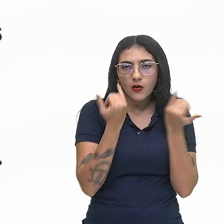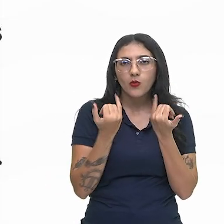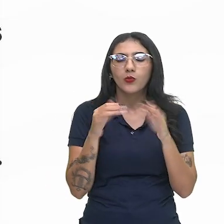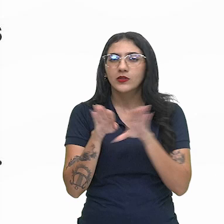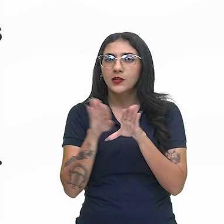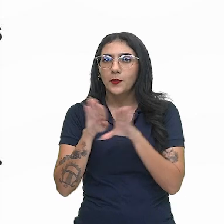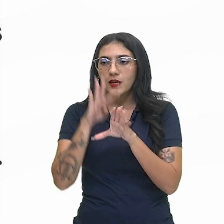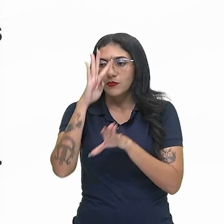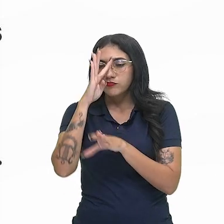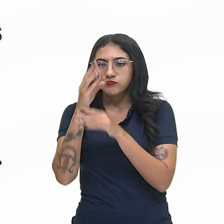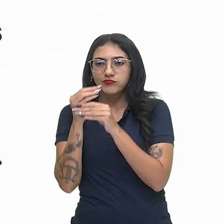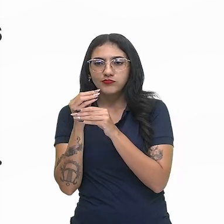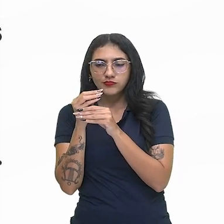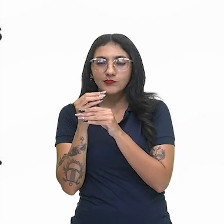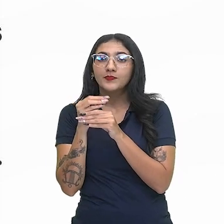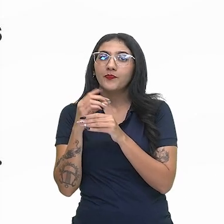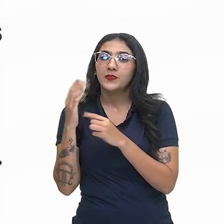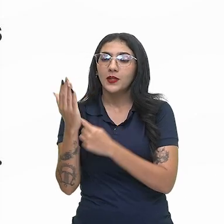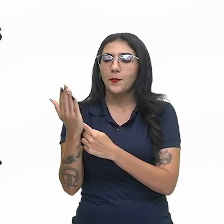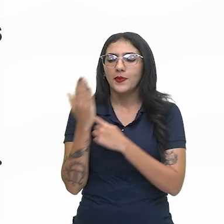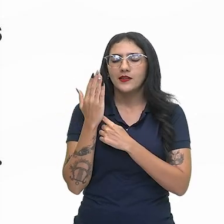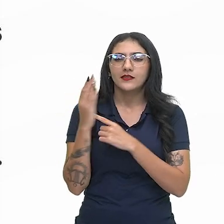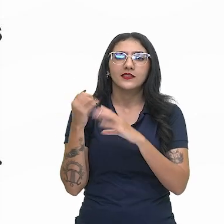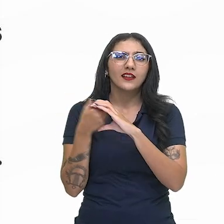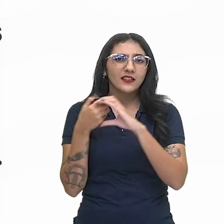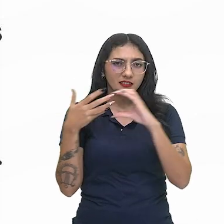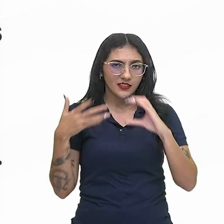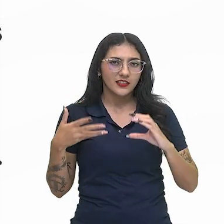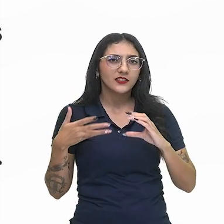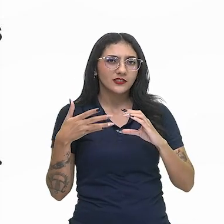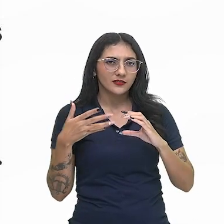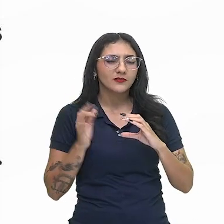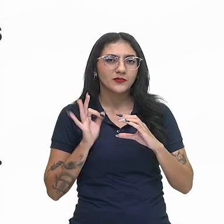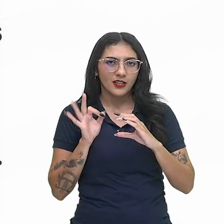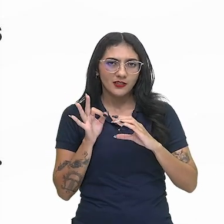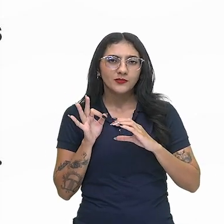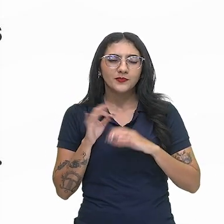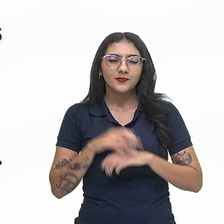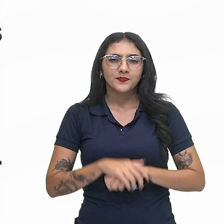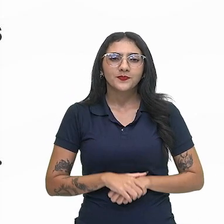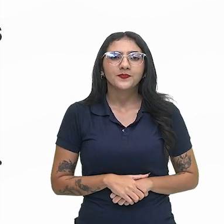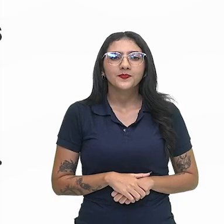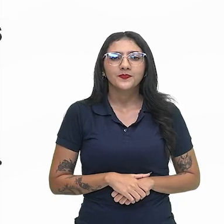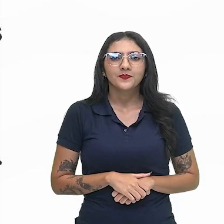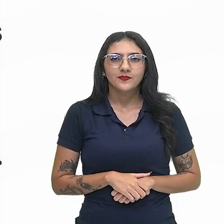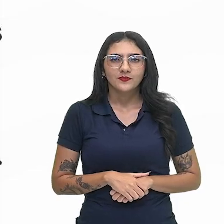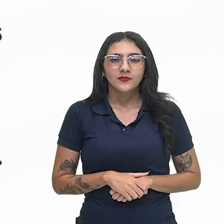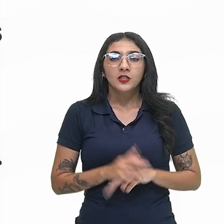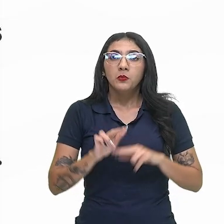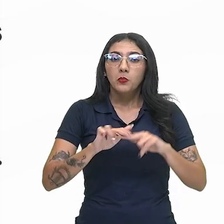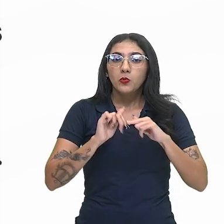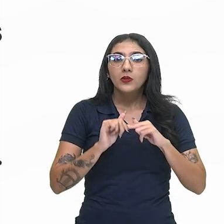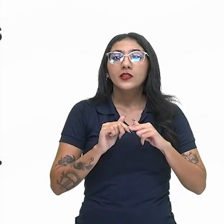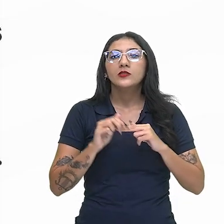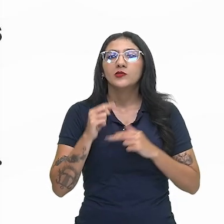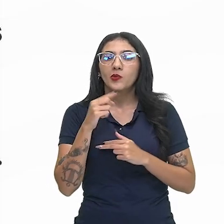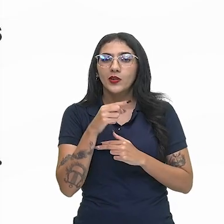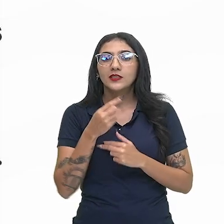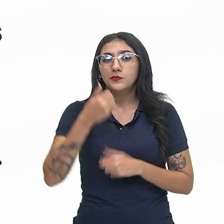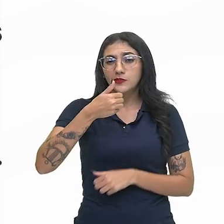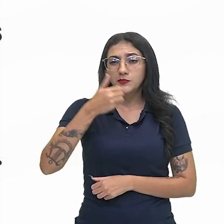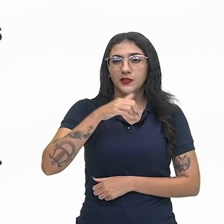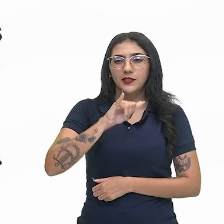sociais que vão mostrar as características sociais do nosso Brasil. Por isso que o IBGE é